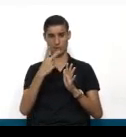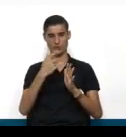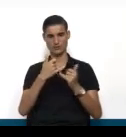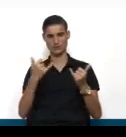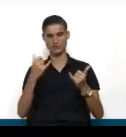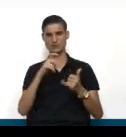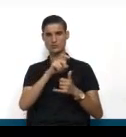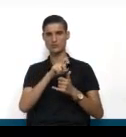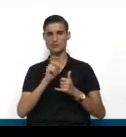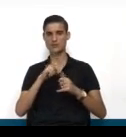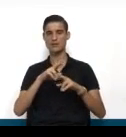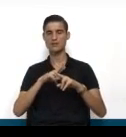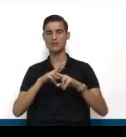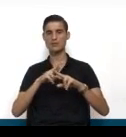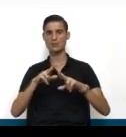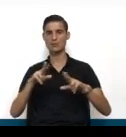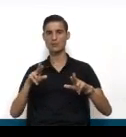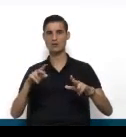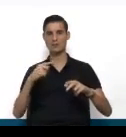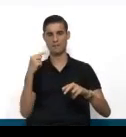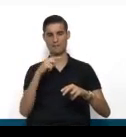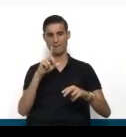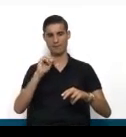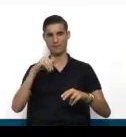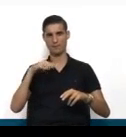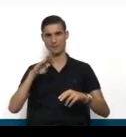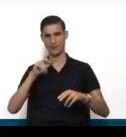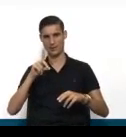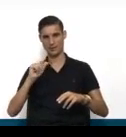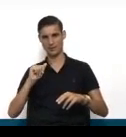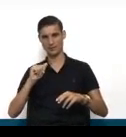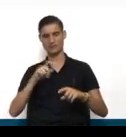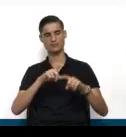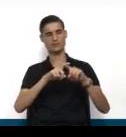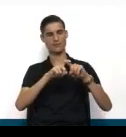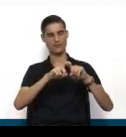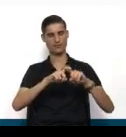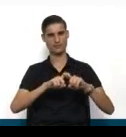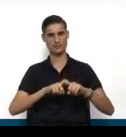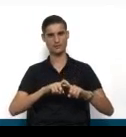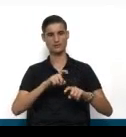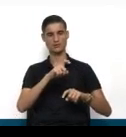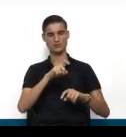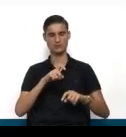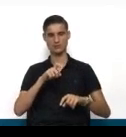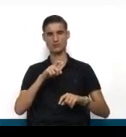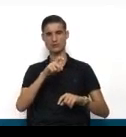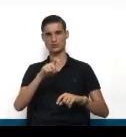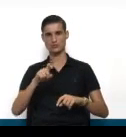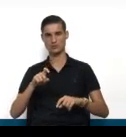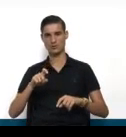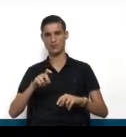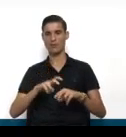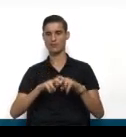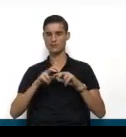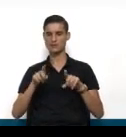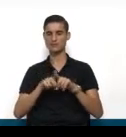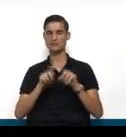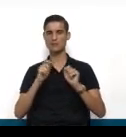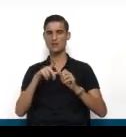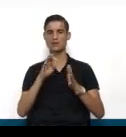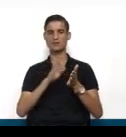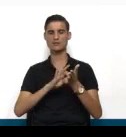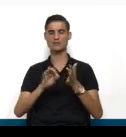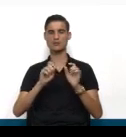de x, é igual a menos lambda vezes x de x. Assim como eu posso